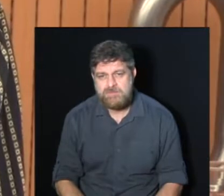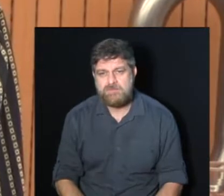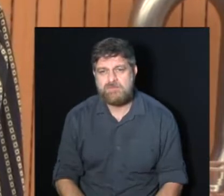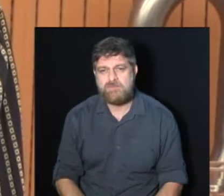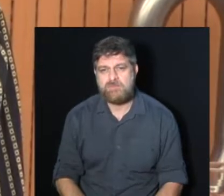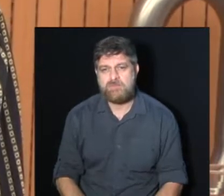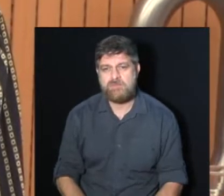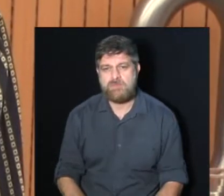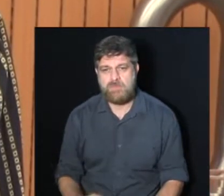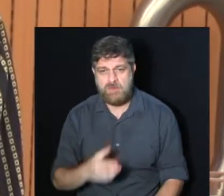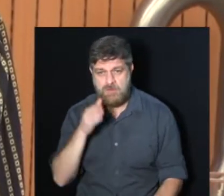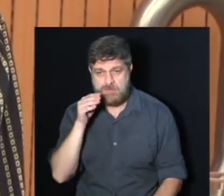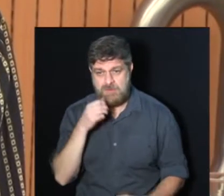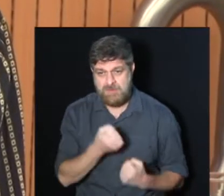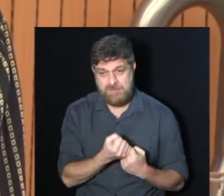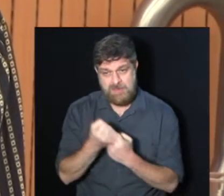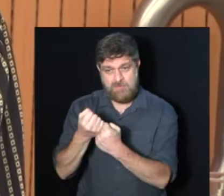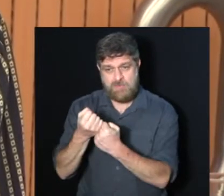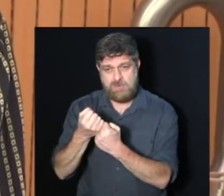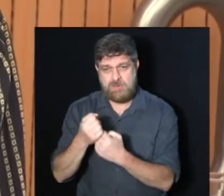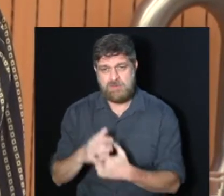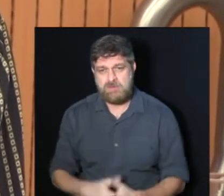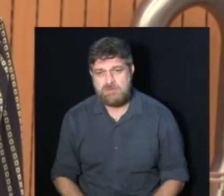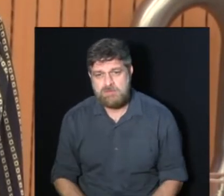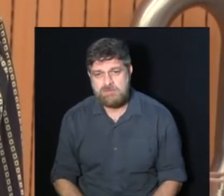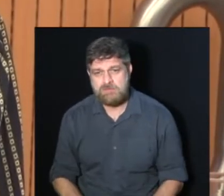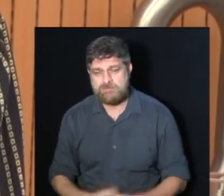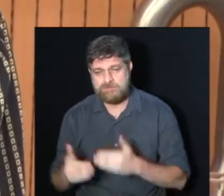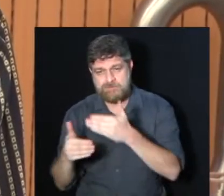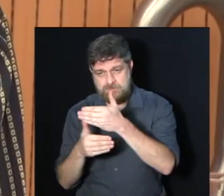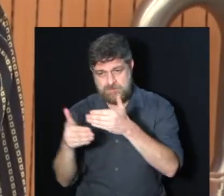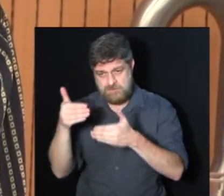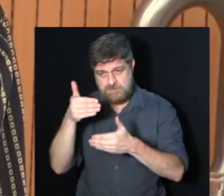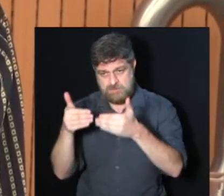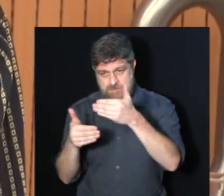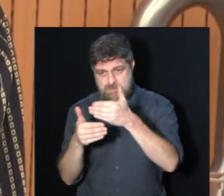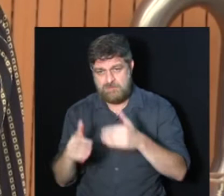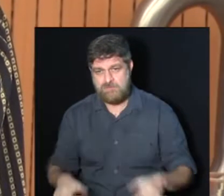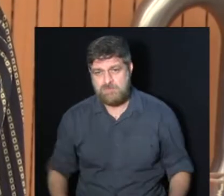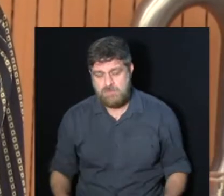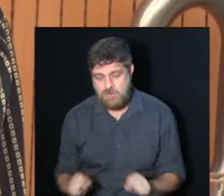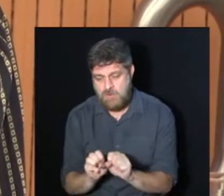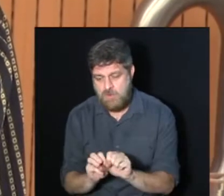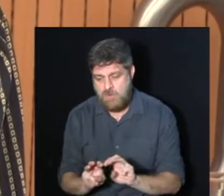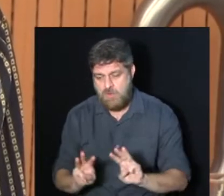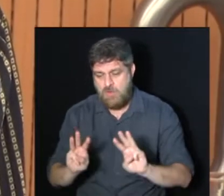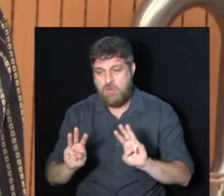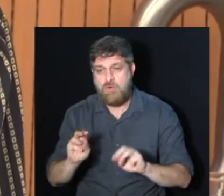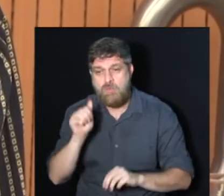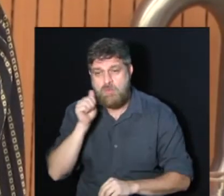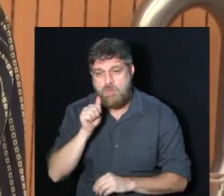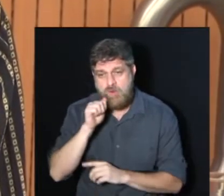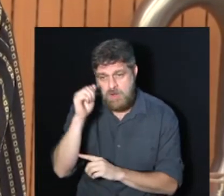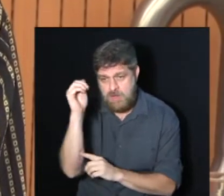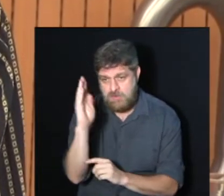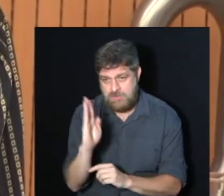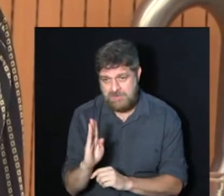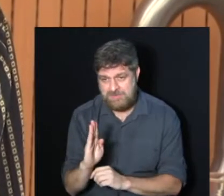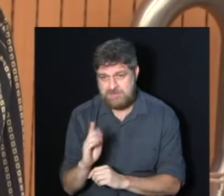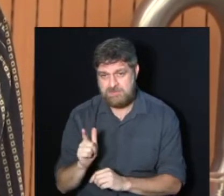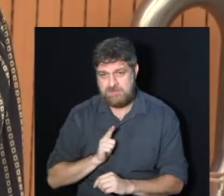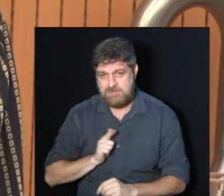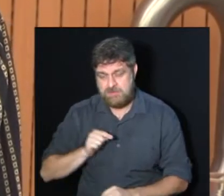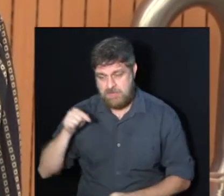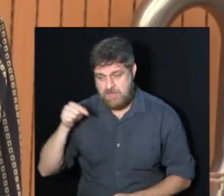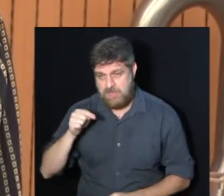aqui para conduzir essa apresentação. ONU Mulheres, ela é a organização, o braço